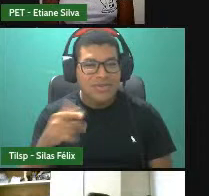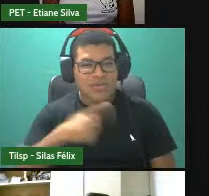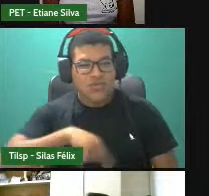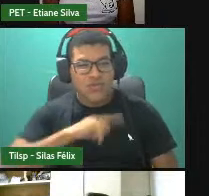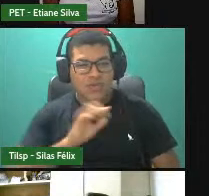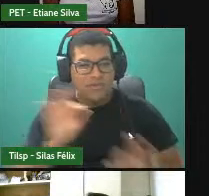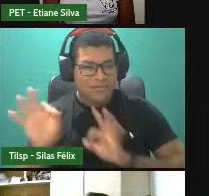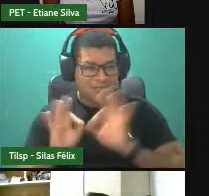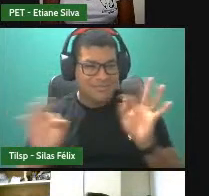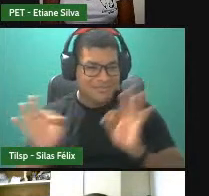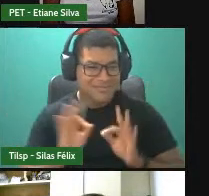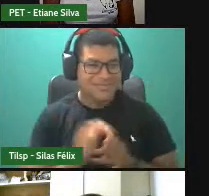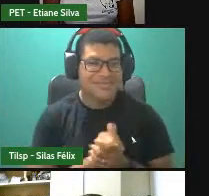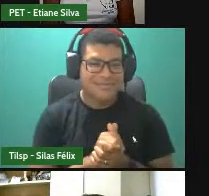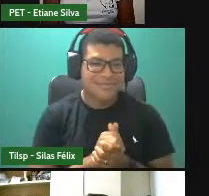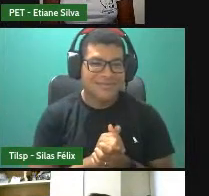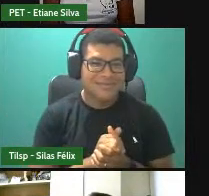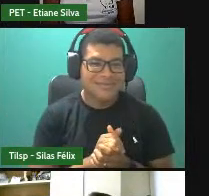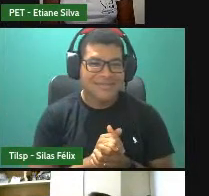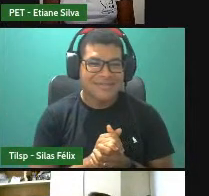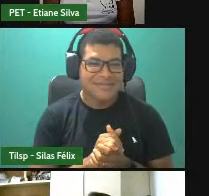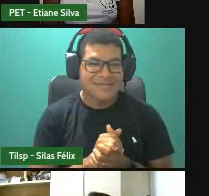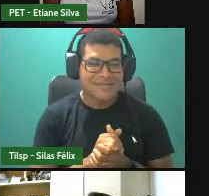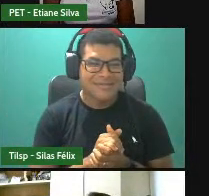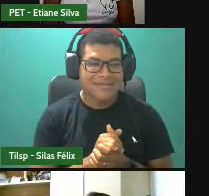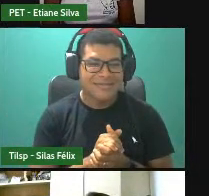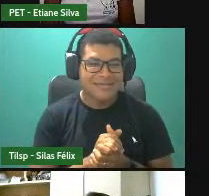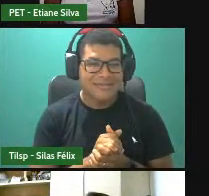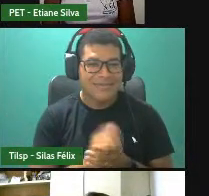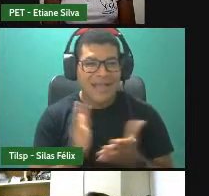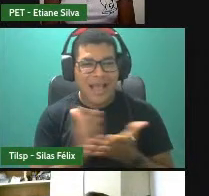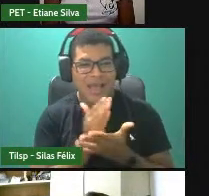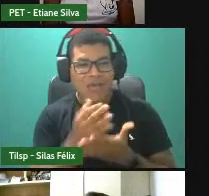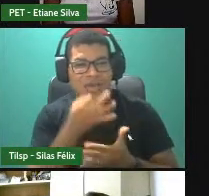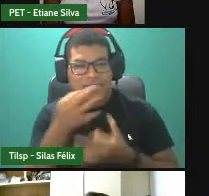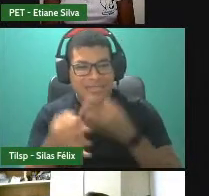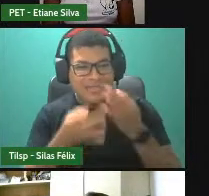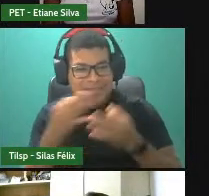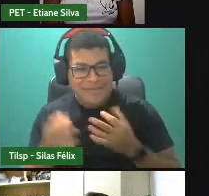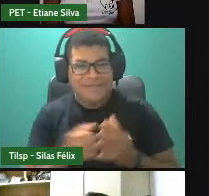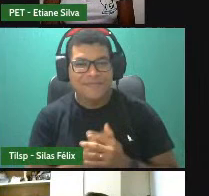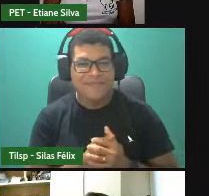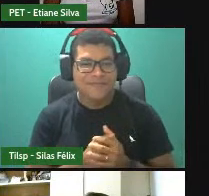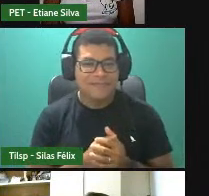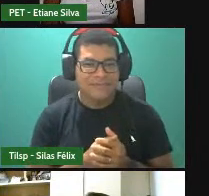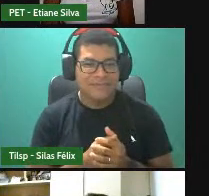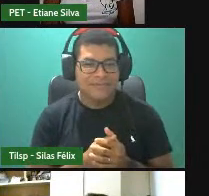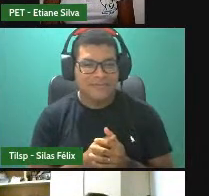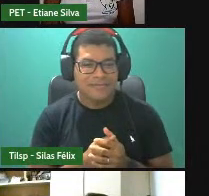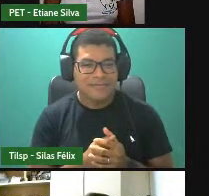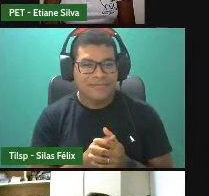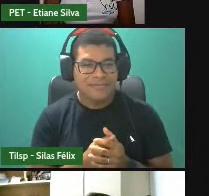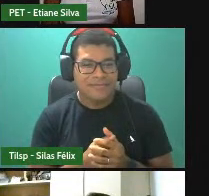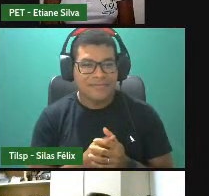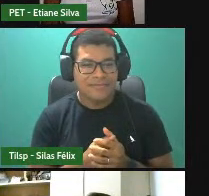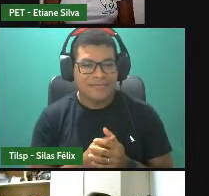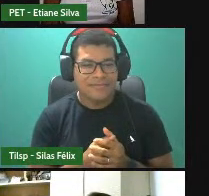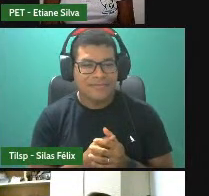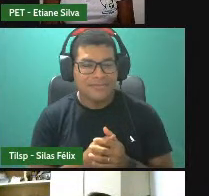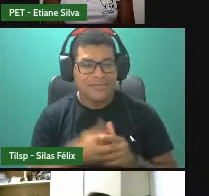alguns argumentos, né, alguns comentários, tá? Para trabalhar com